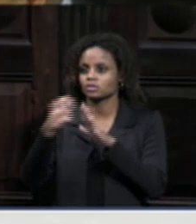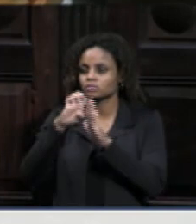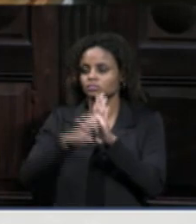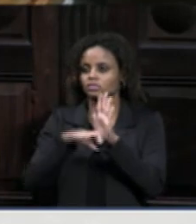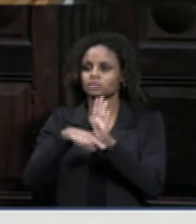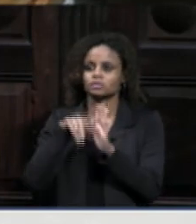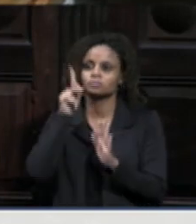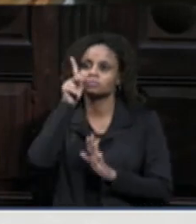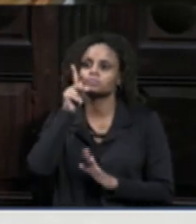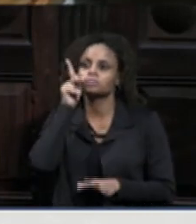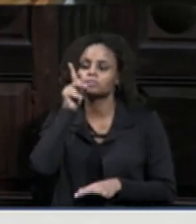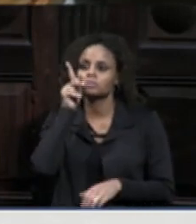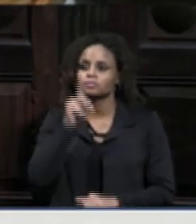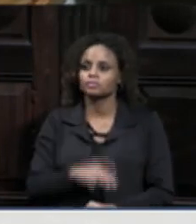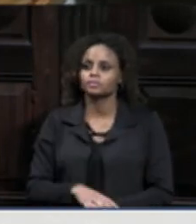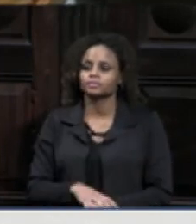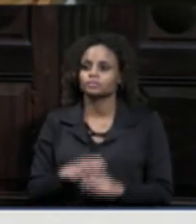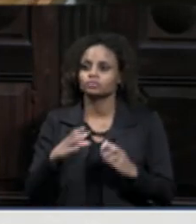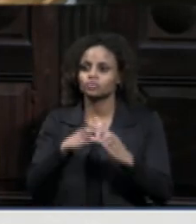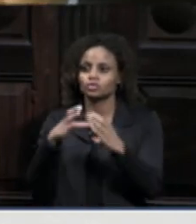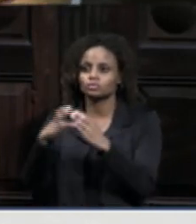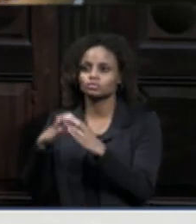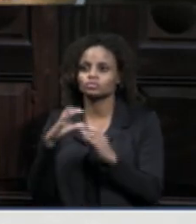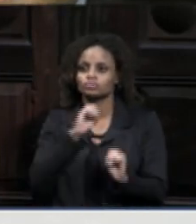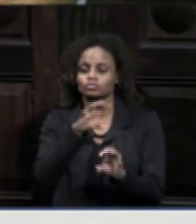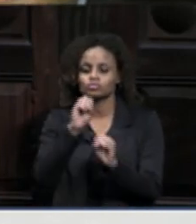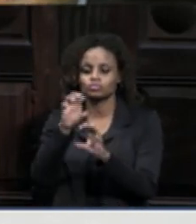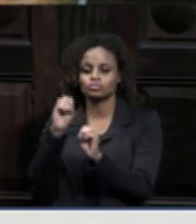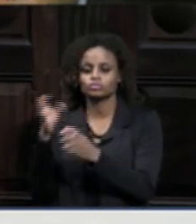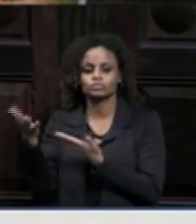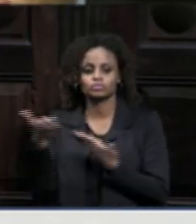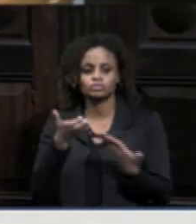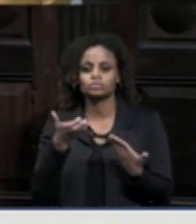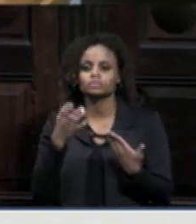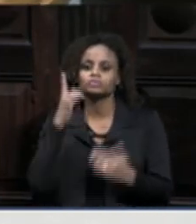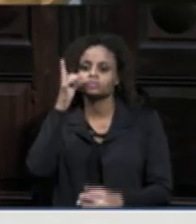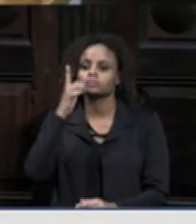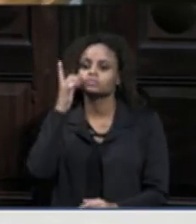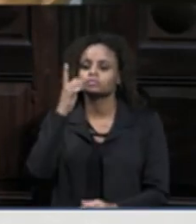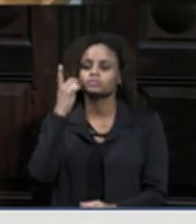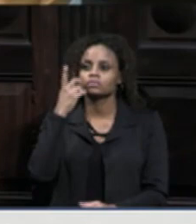Pela Comissão de Educação, deputado